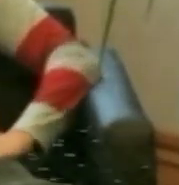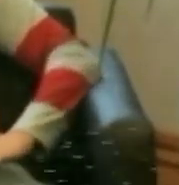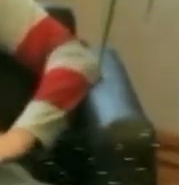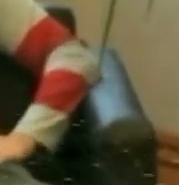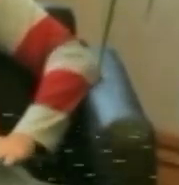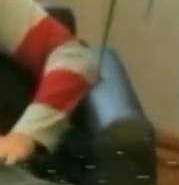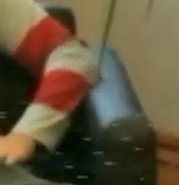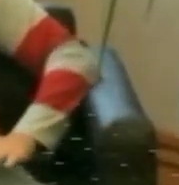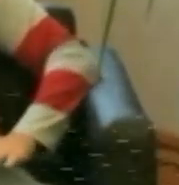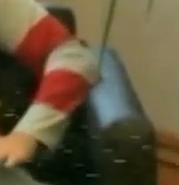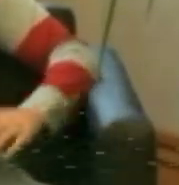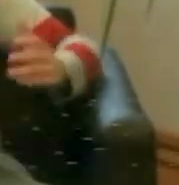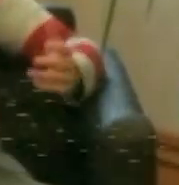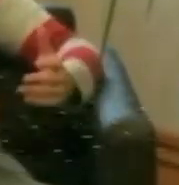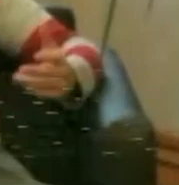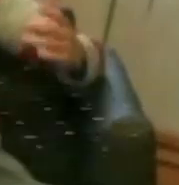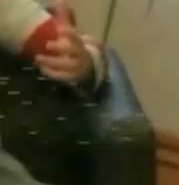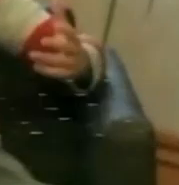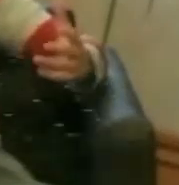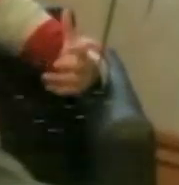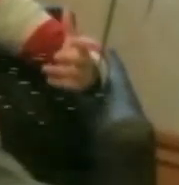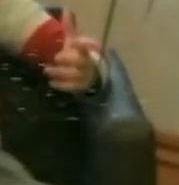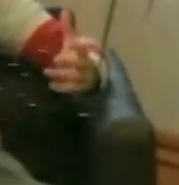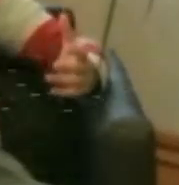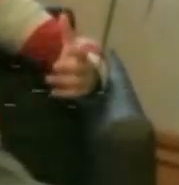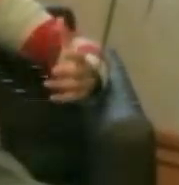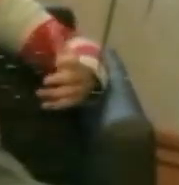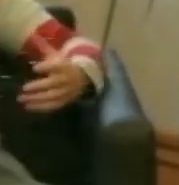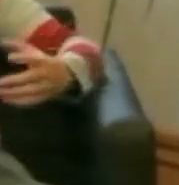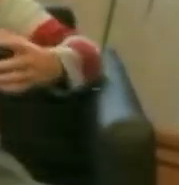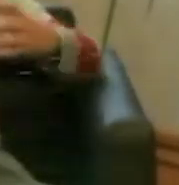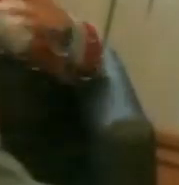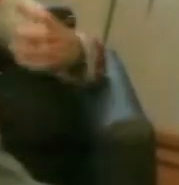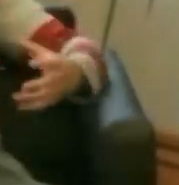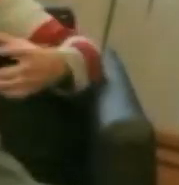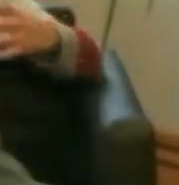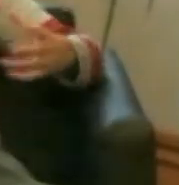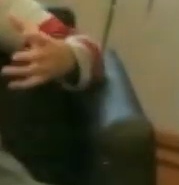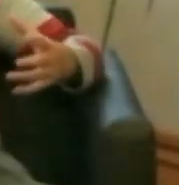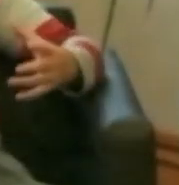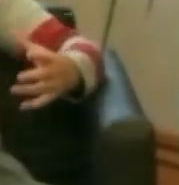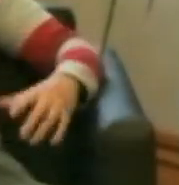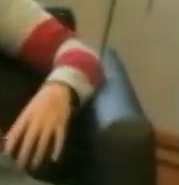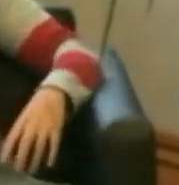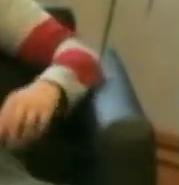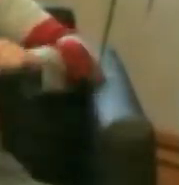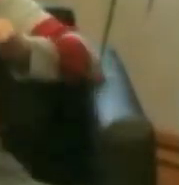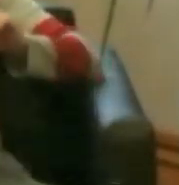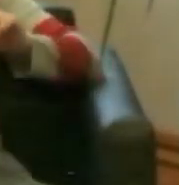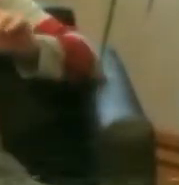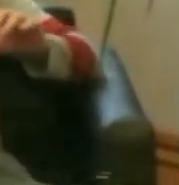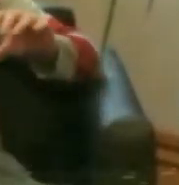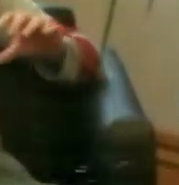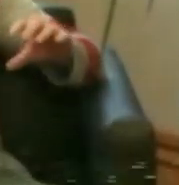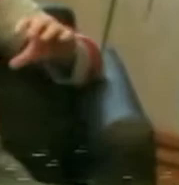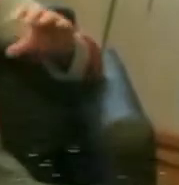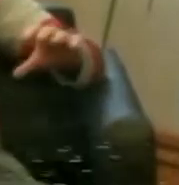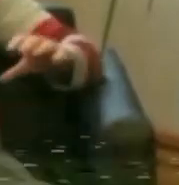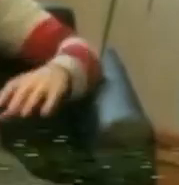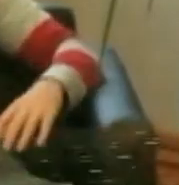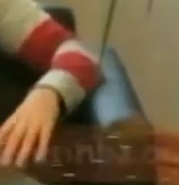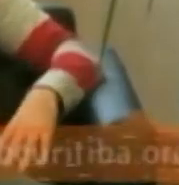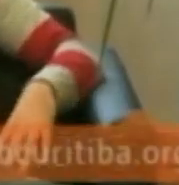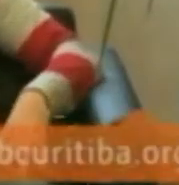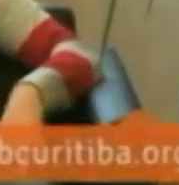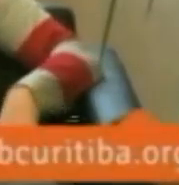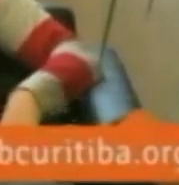se envolver numa célula. Quem sabe você líder de um grupo, quer dar uma agitada, uma renovada, entre em contato com o Ministério Elo